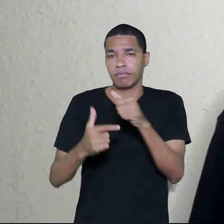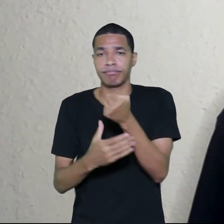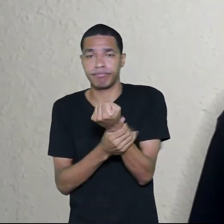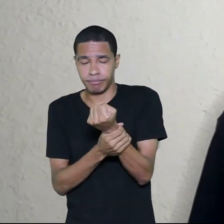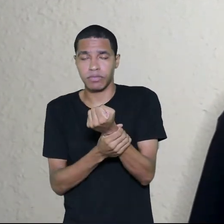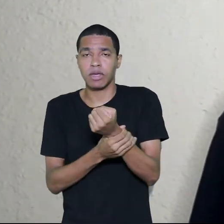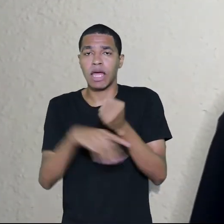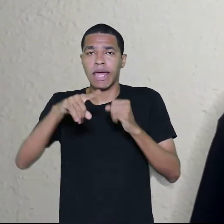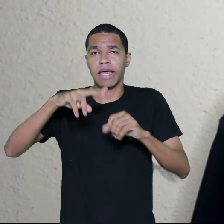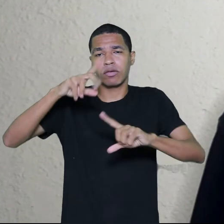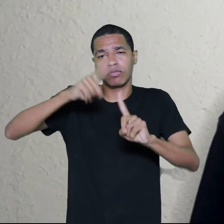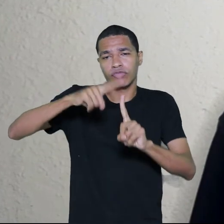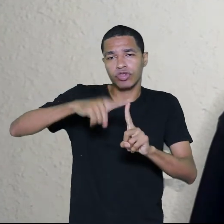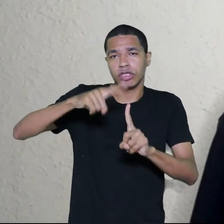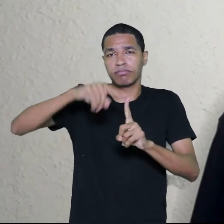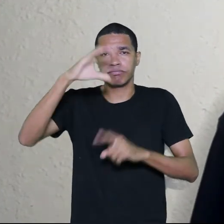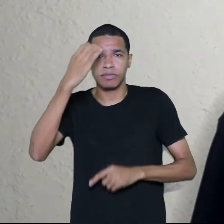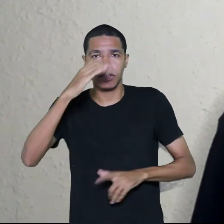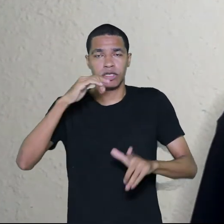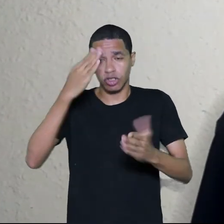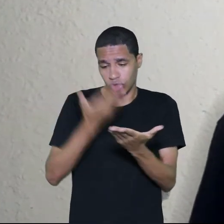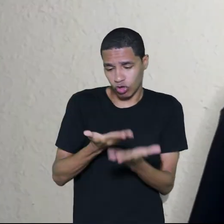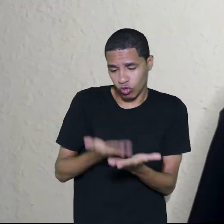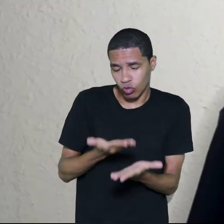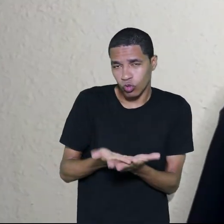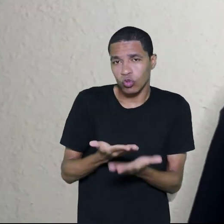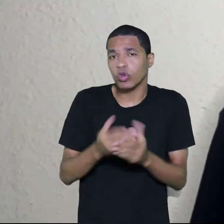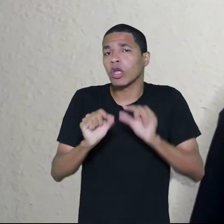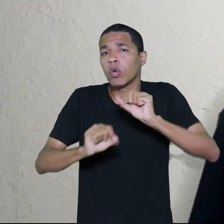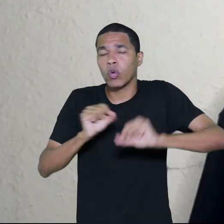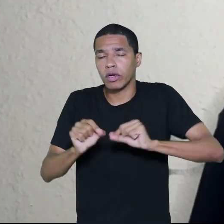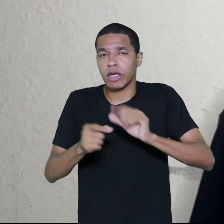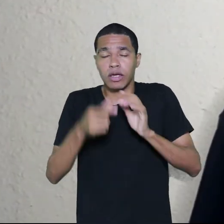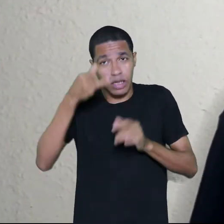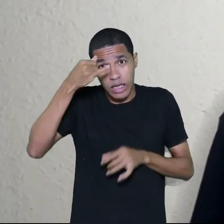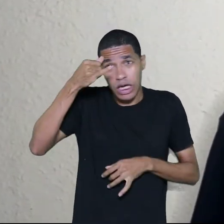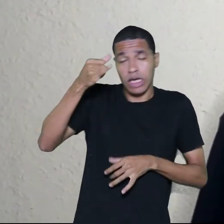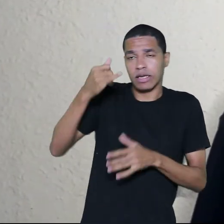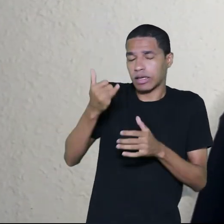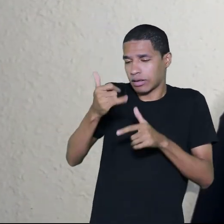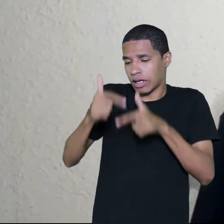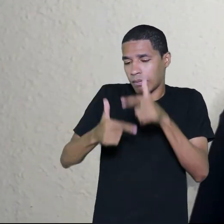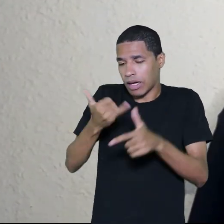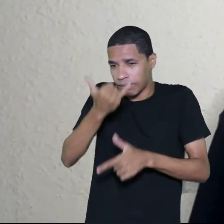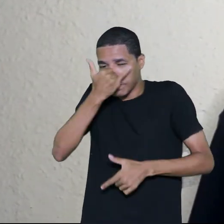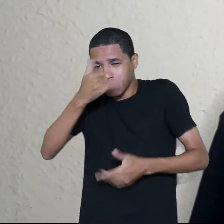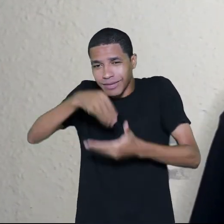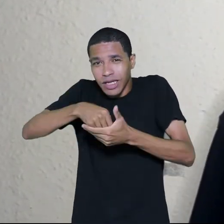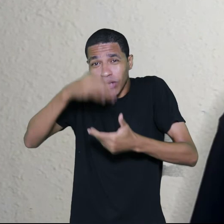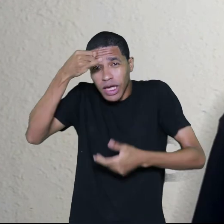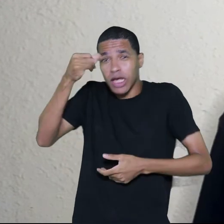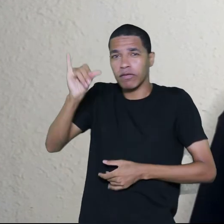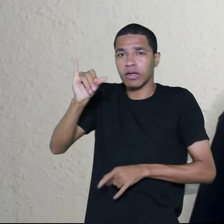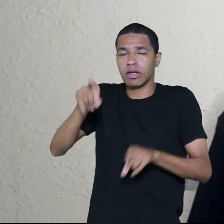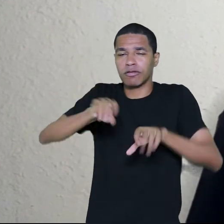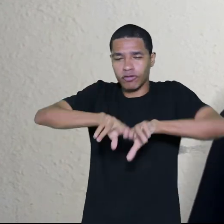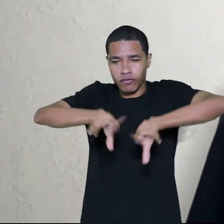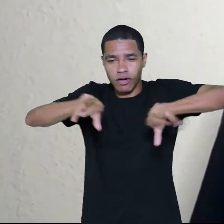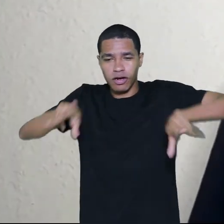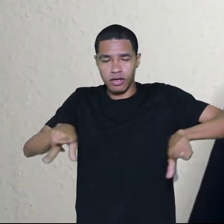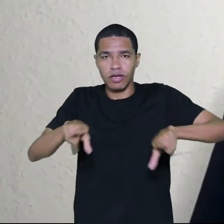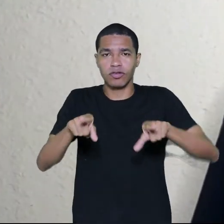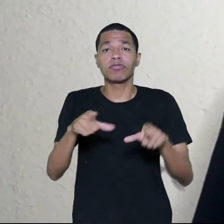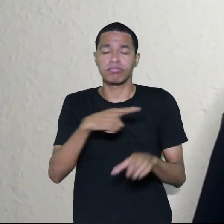é aquele tipo de ciência que estuda justamente a prevenção dos acidentes de trabalho. Os acidentes de trabalho são